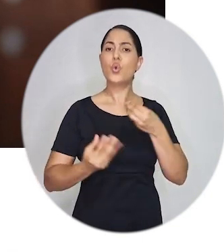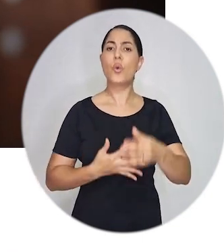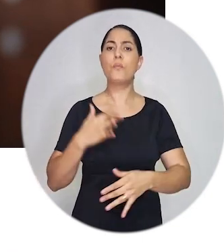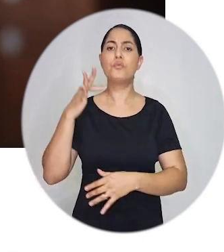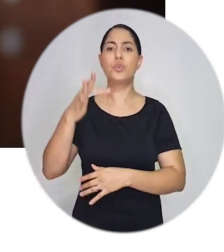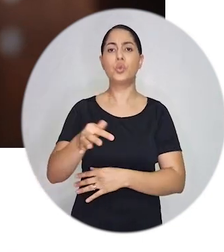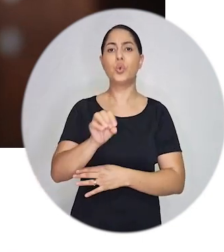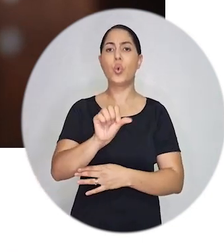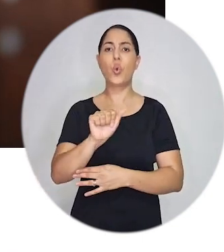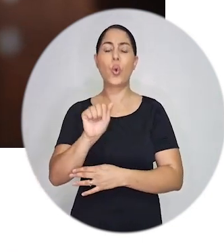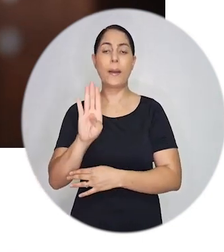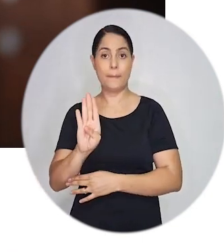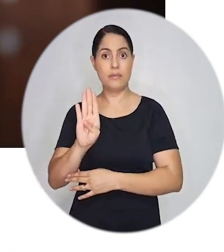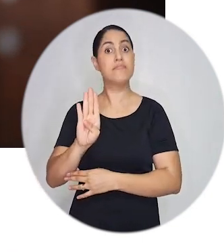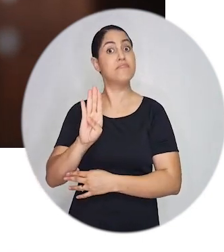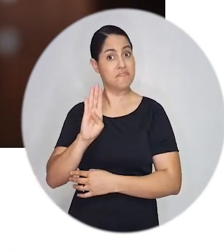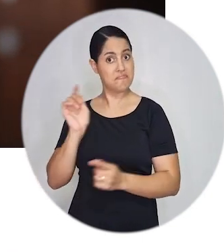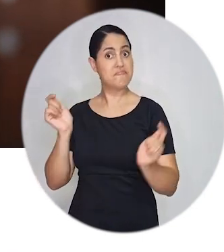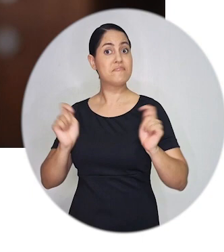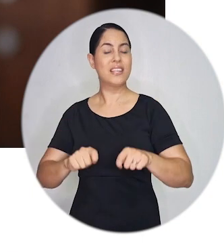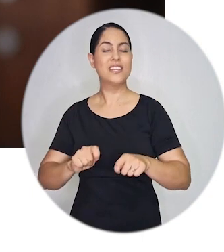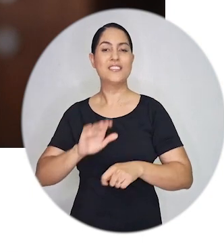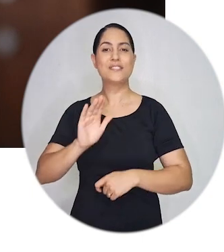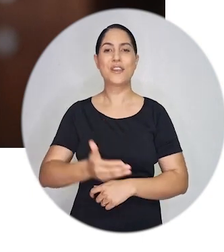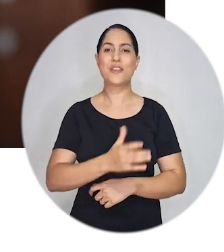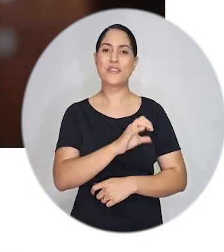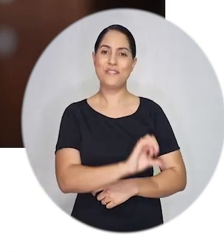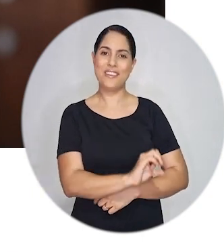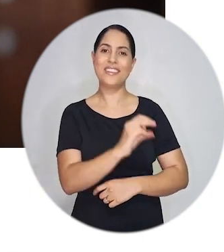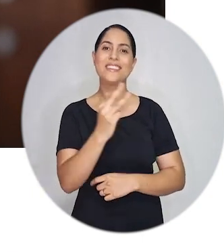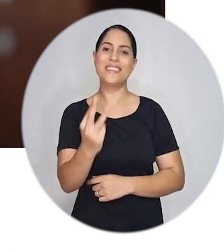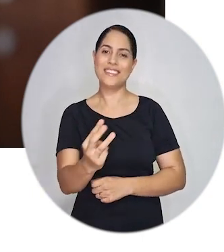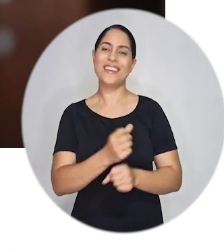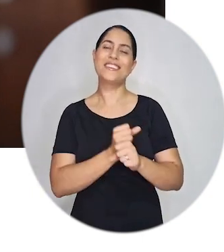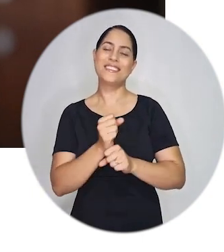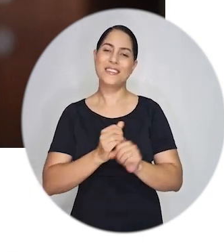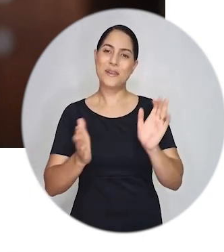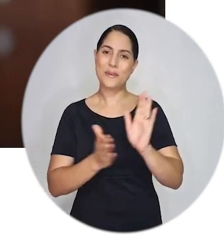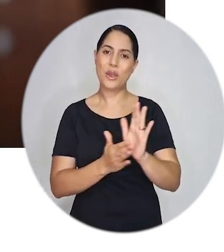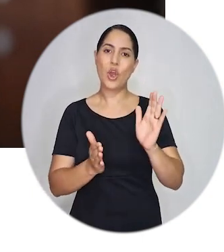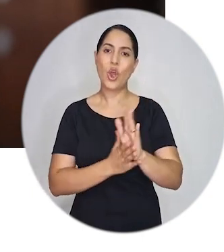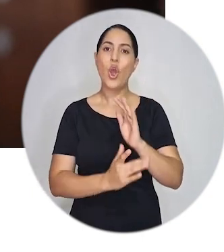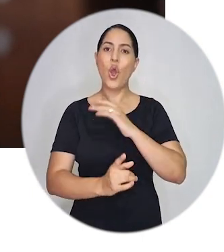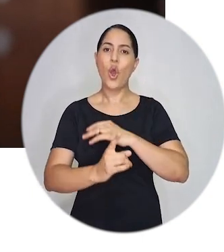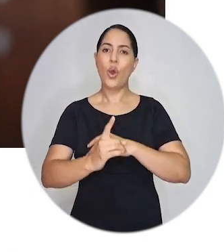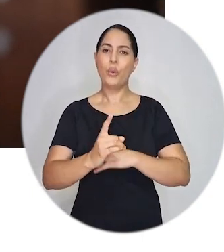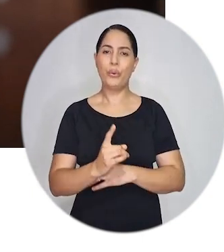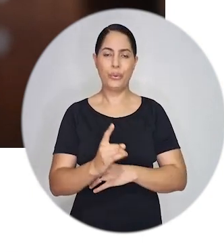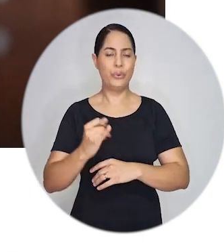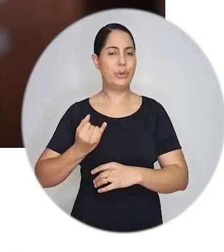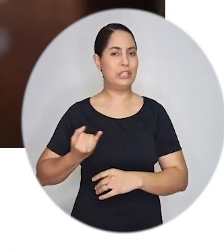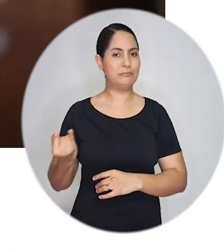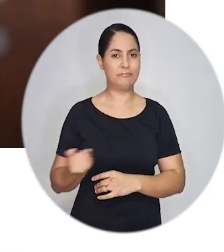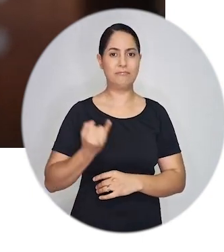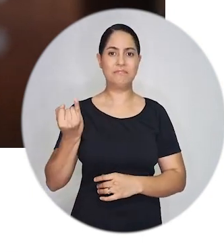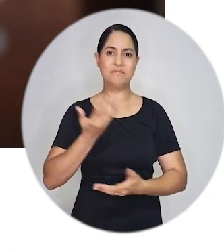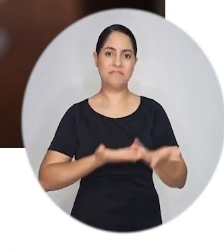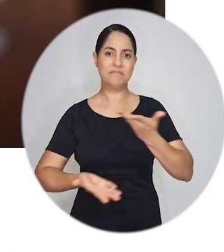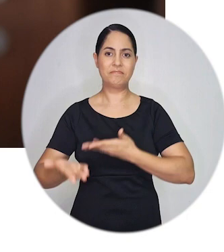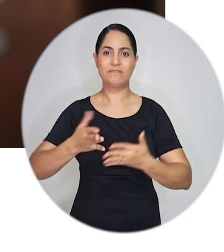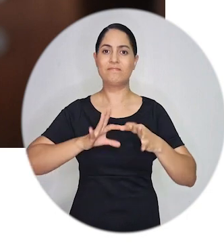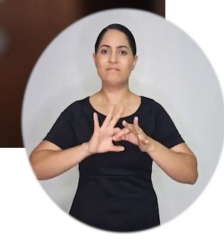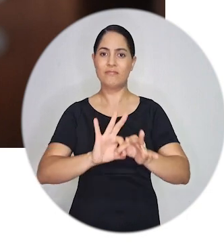definir os rumos que a entidade deve tomar. Assim, chegamos aos 93 anos de história em conexão com a